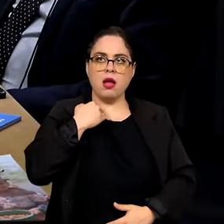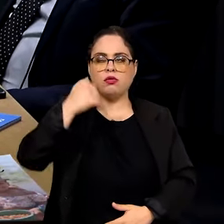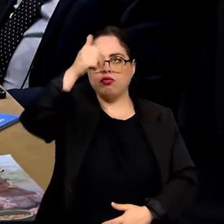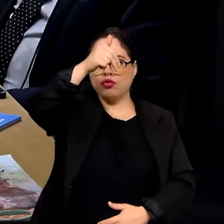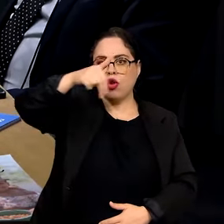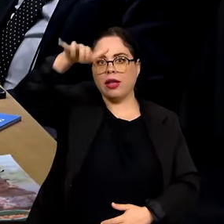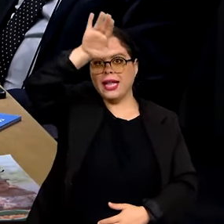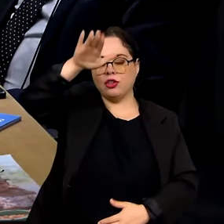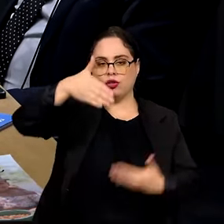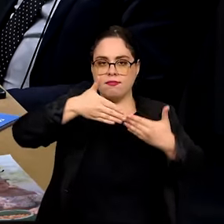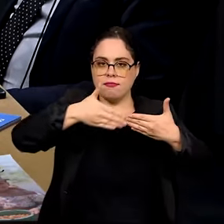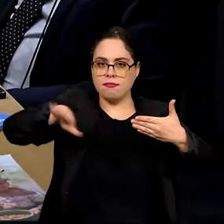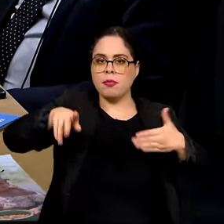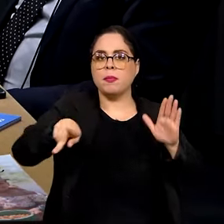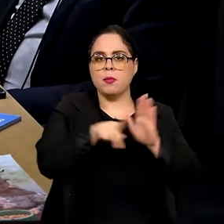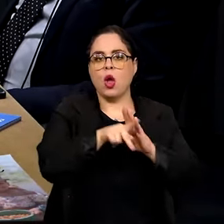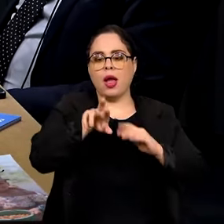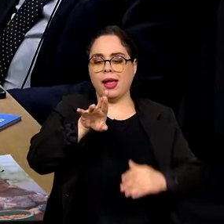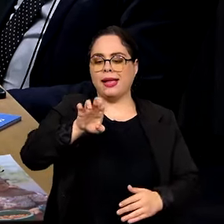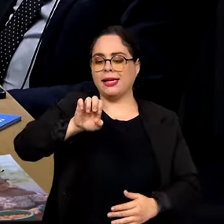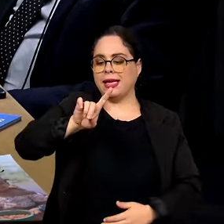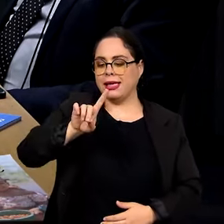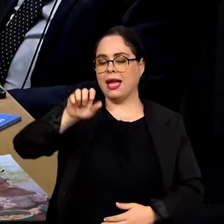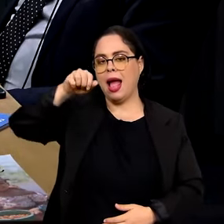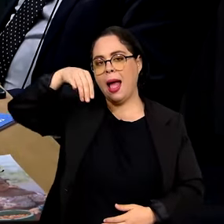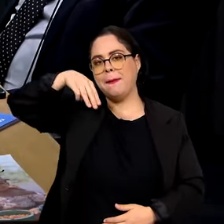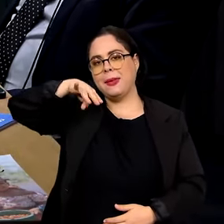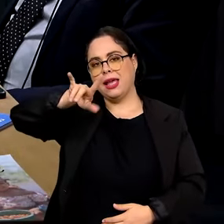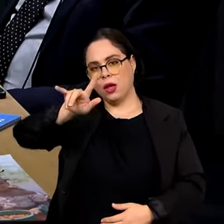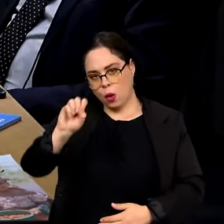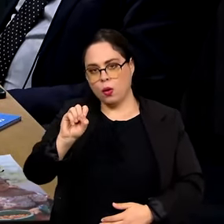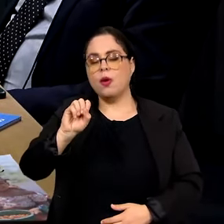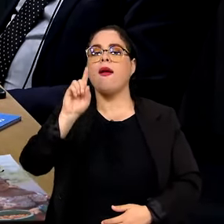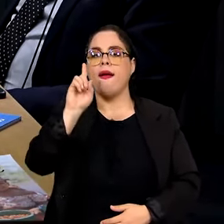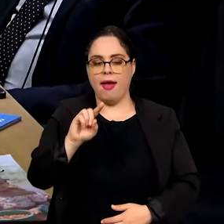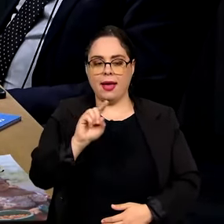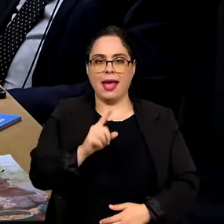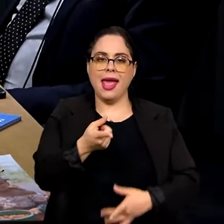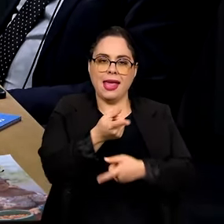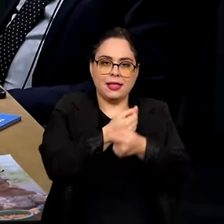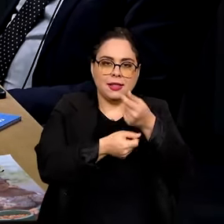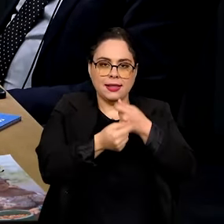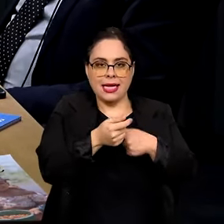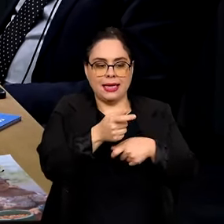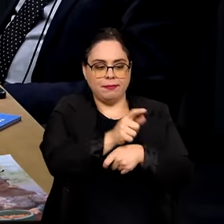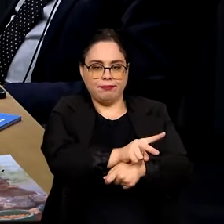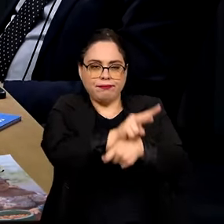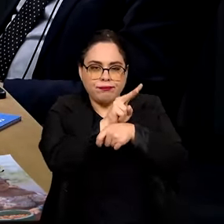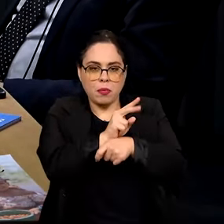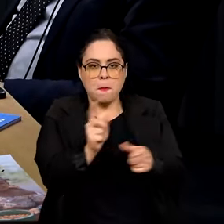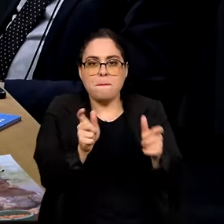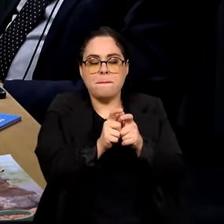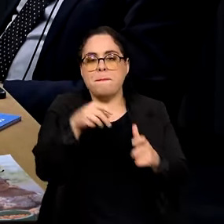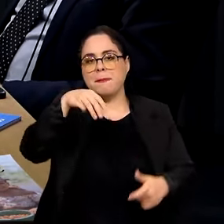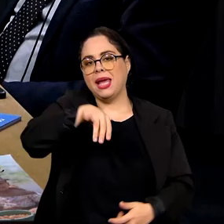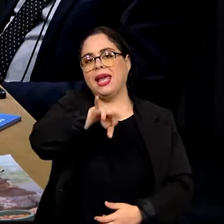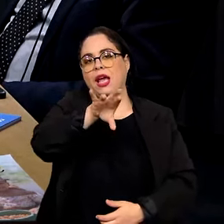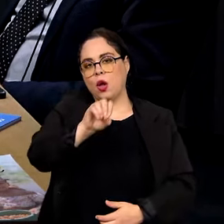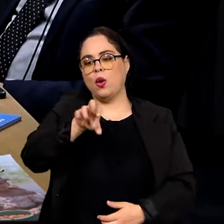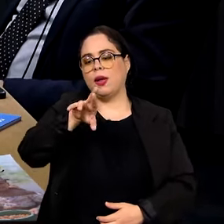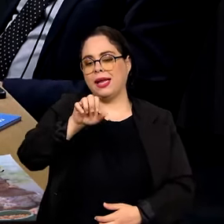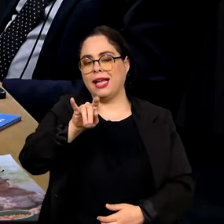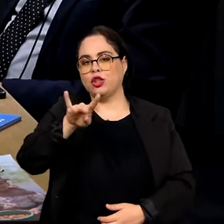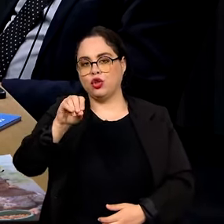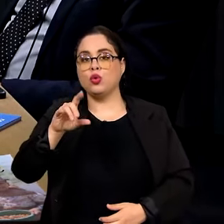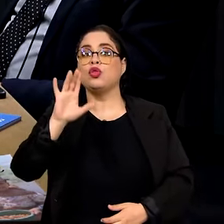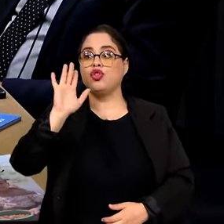Banco do Nordeste lançou o cré amigo o microcrédito que hoje tem mais de 20 anos